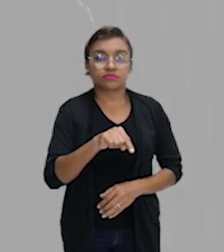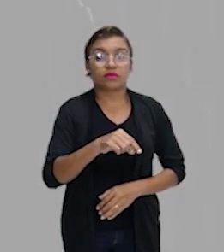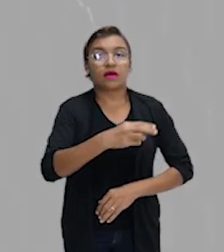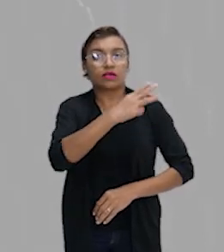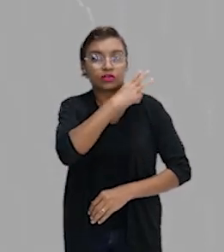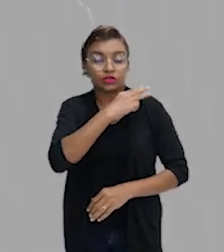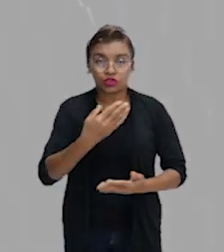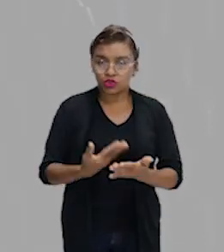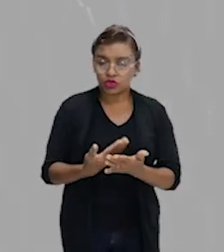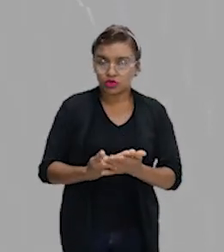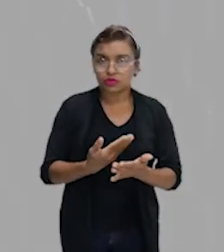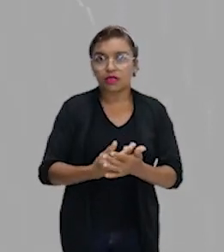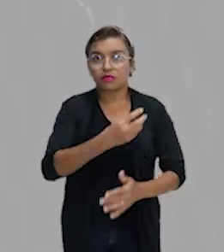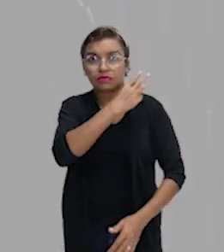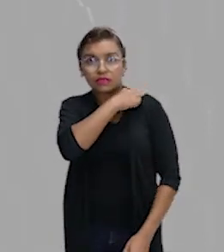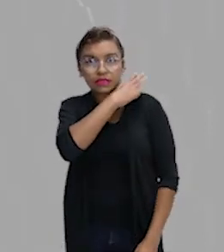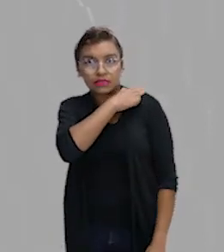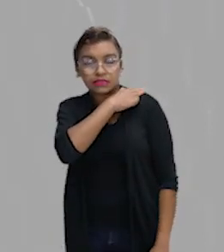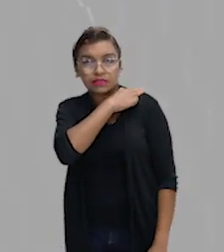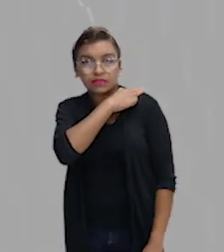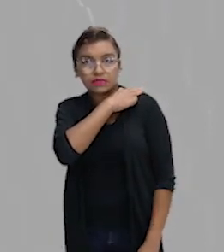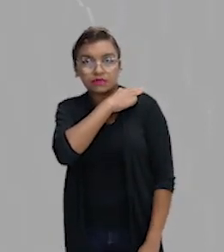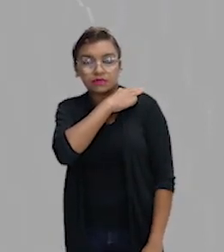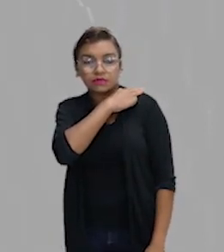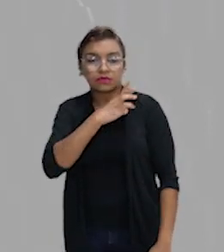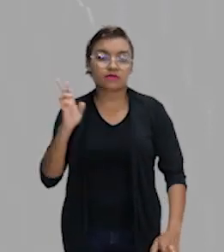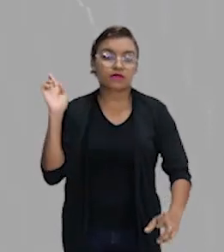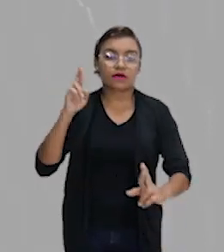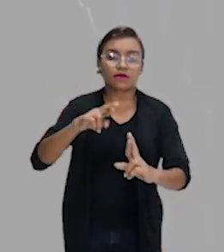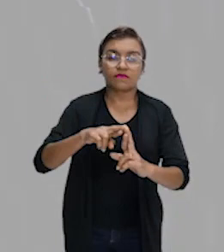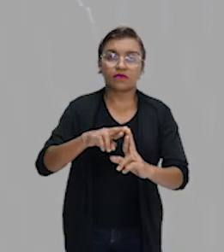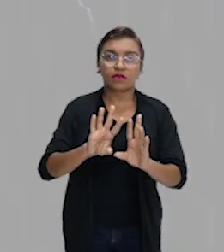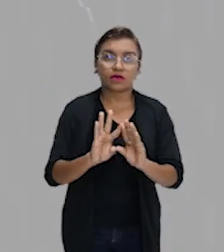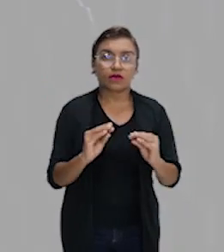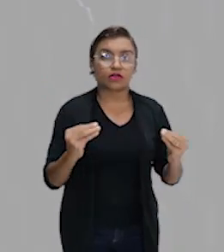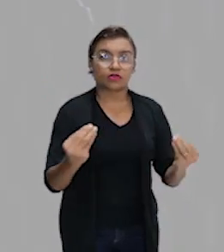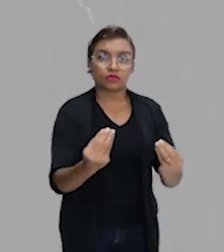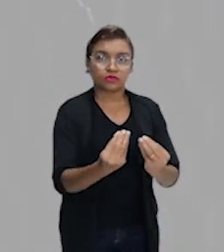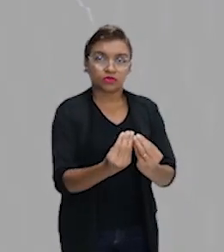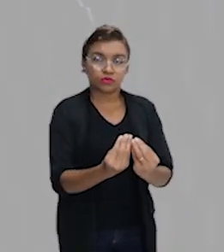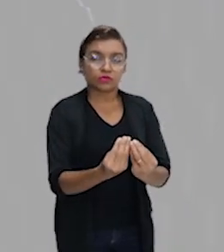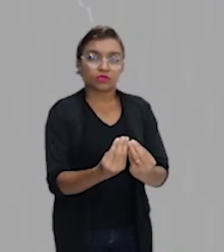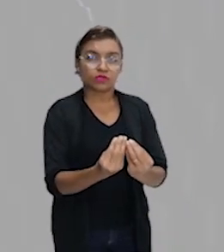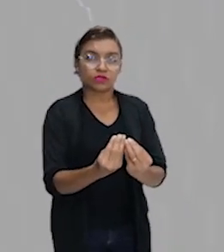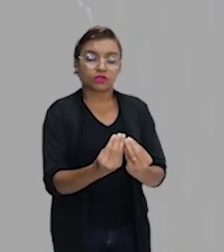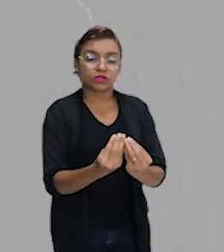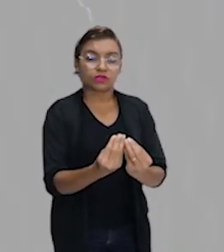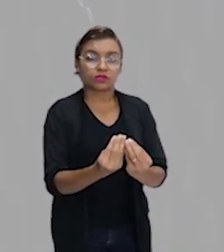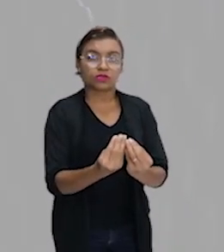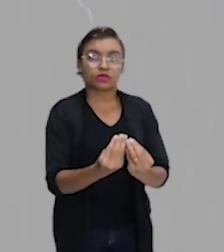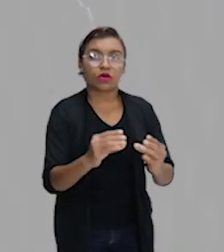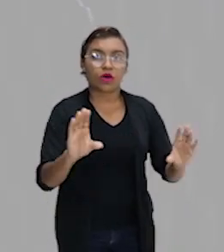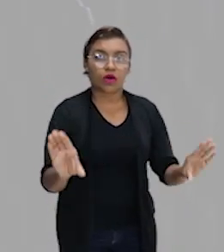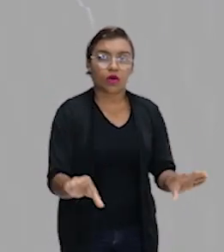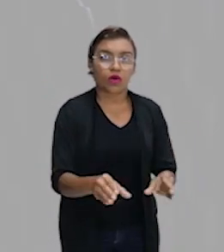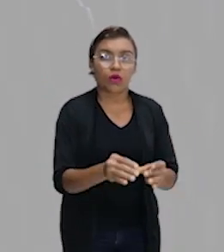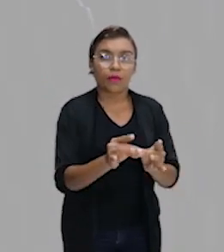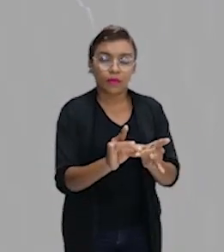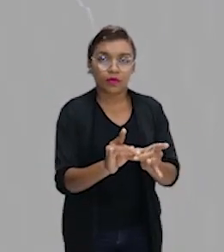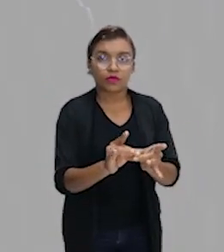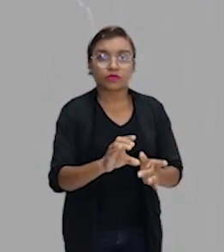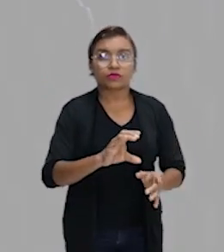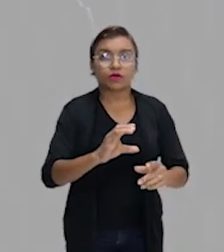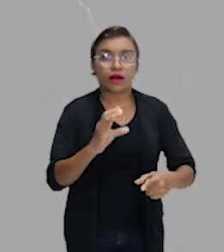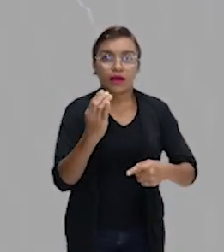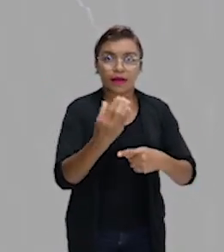ano do ensino médio e elas se referem às substâncias dos compostos que apresentam o elemento carbono,